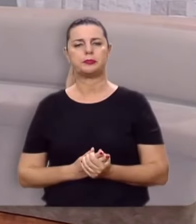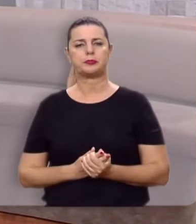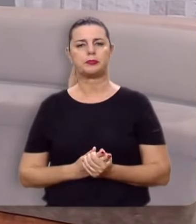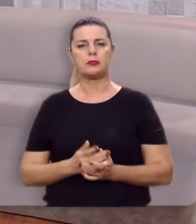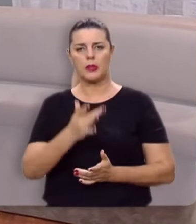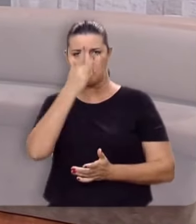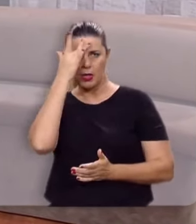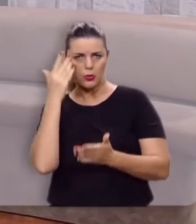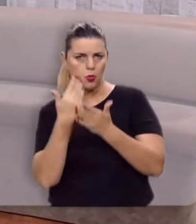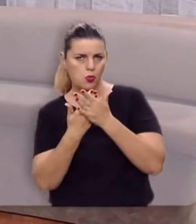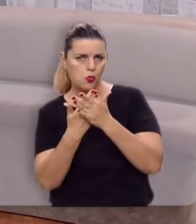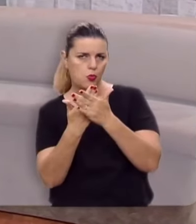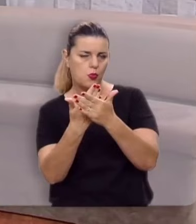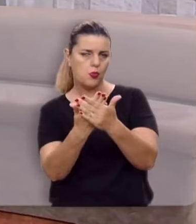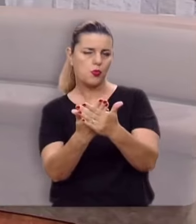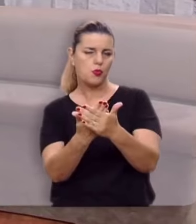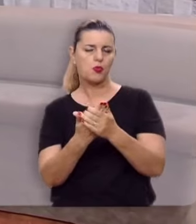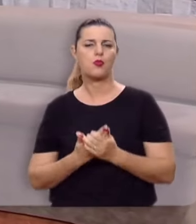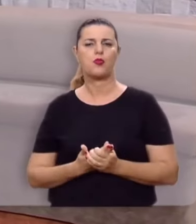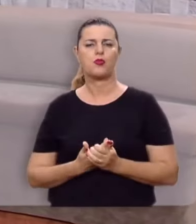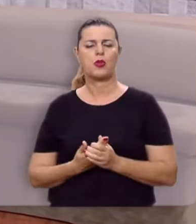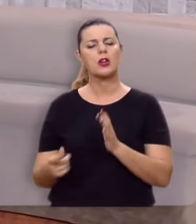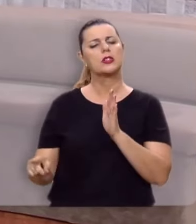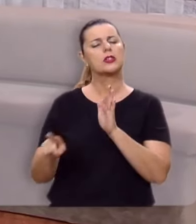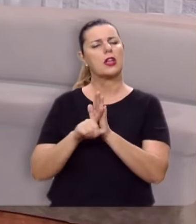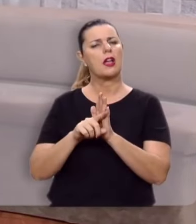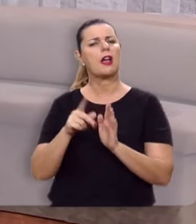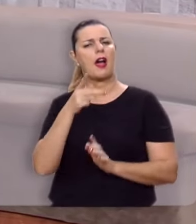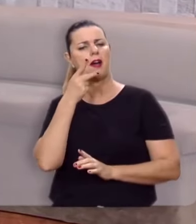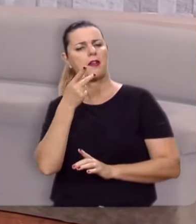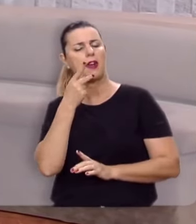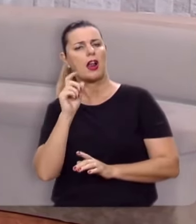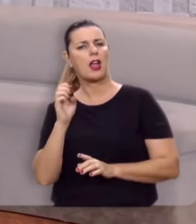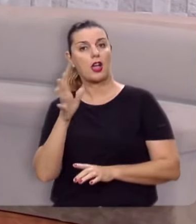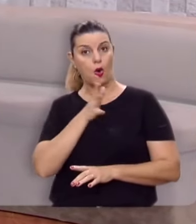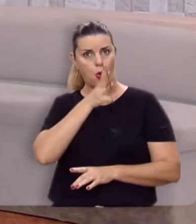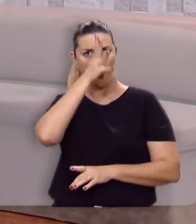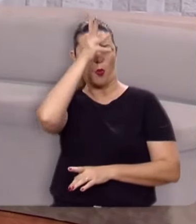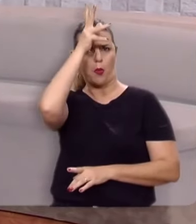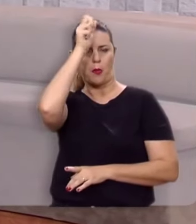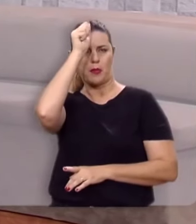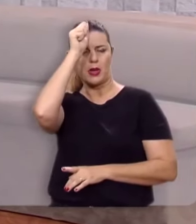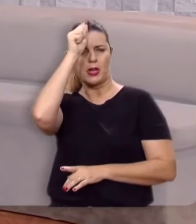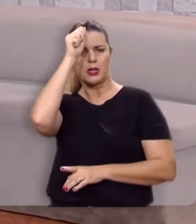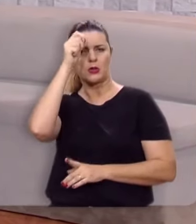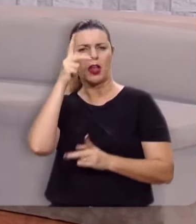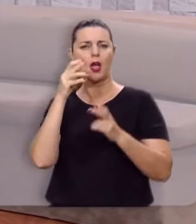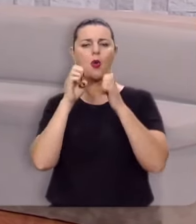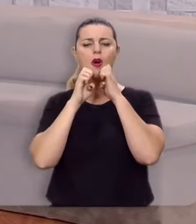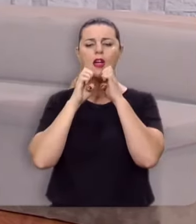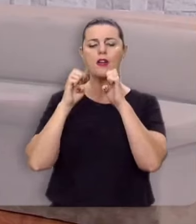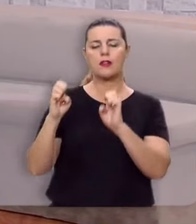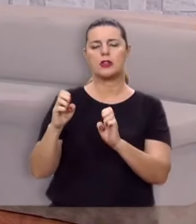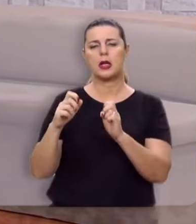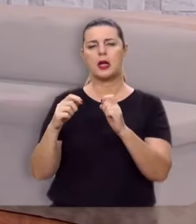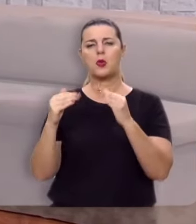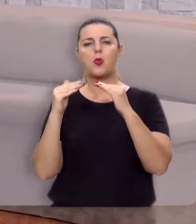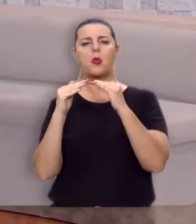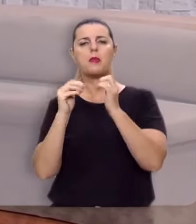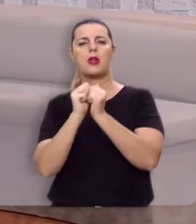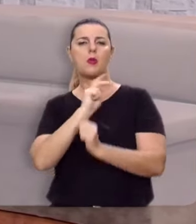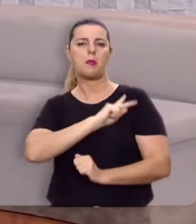Os estudiosos chegaram mesmo a dizer que Romanos é o Evangelho segundo Paulo.